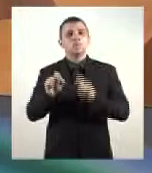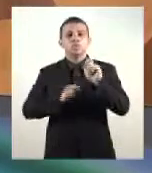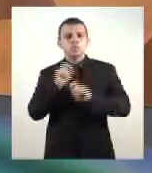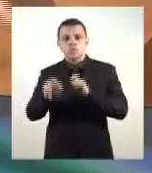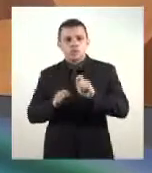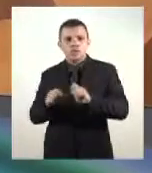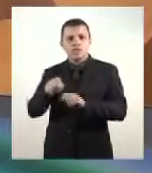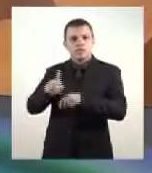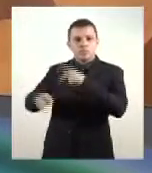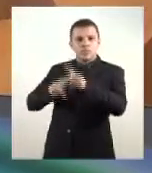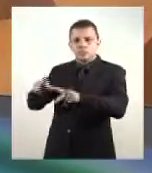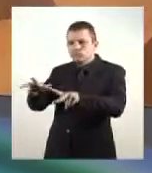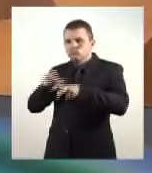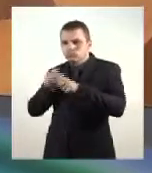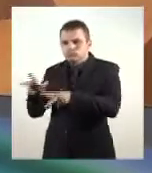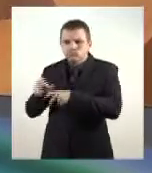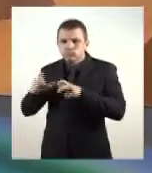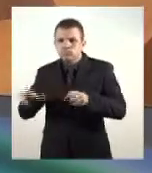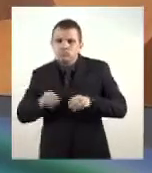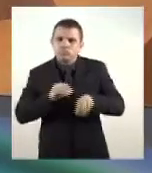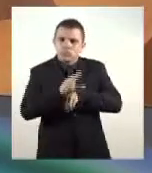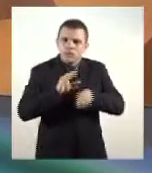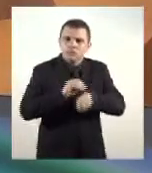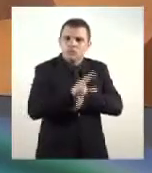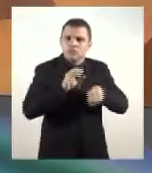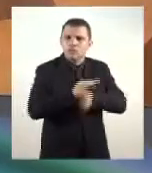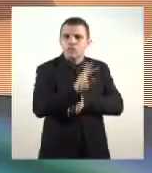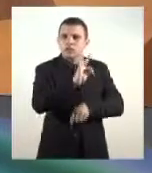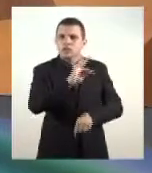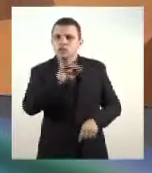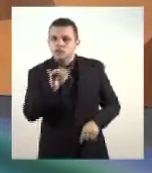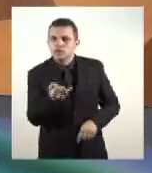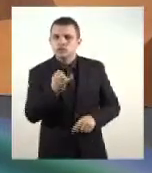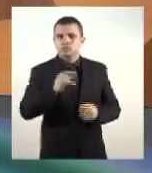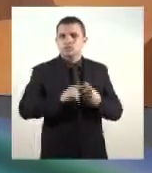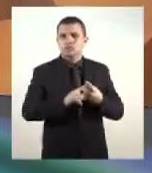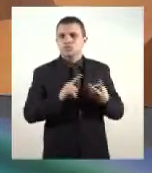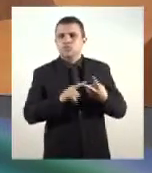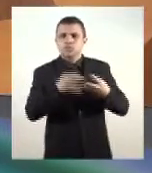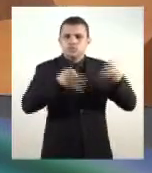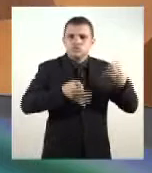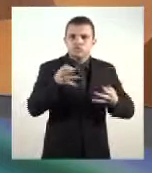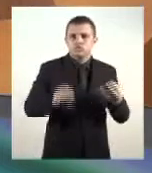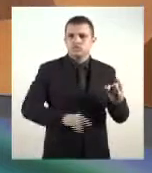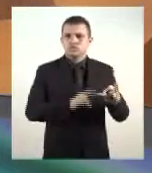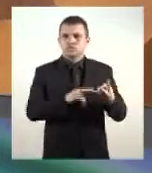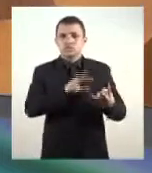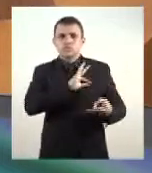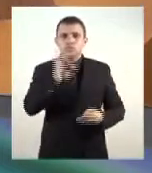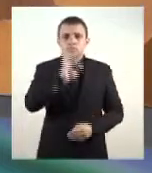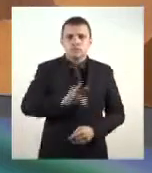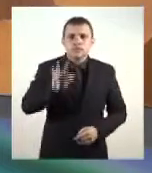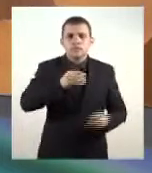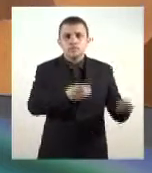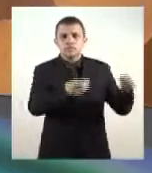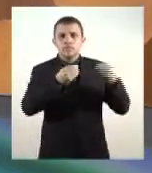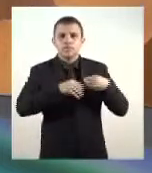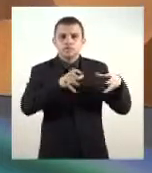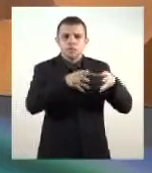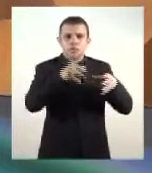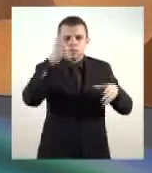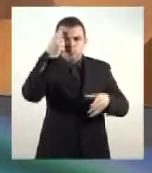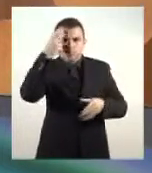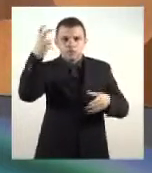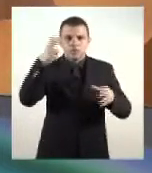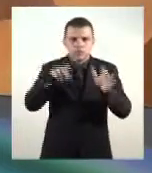de Justiça, junto ao Poder Judiciário, junto à Polícia Federal, para que disponha o seu serviço de inteligência, no sentido